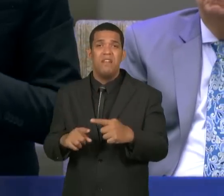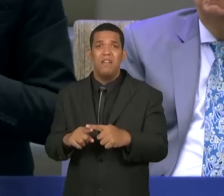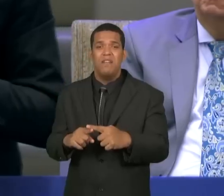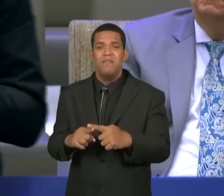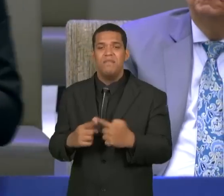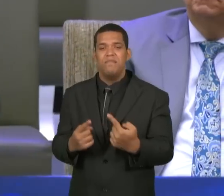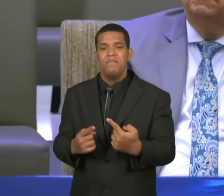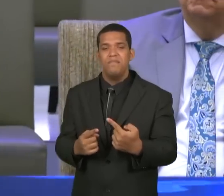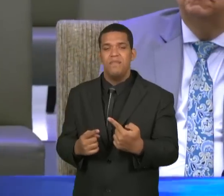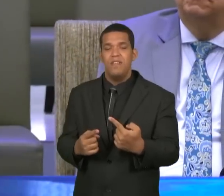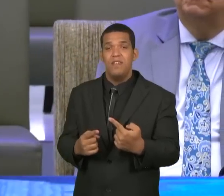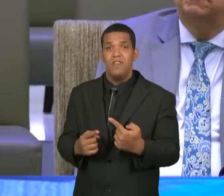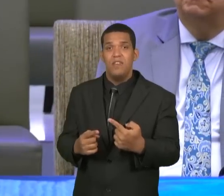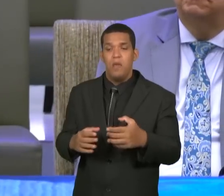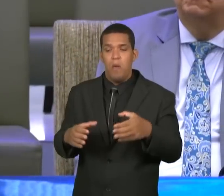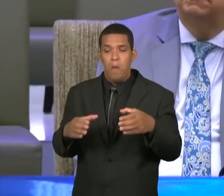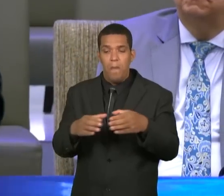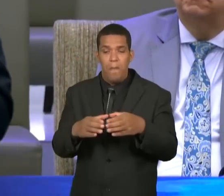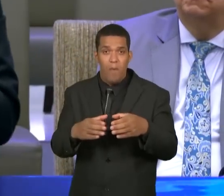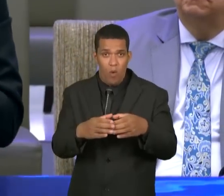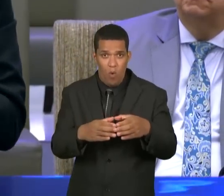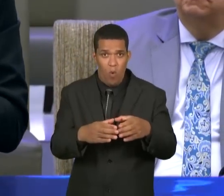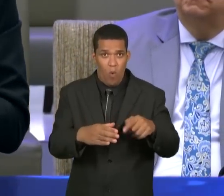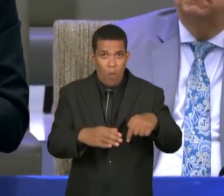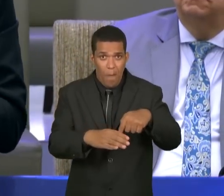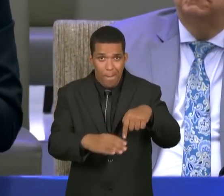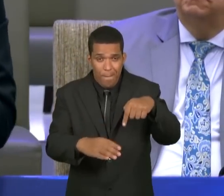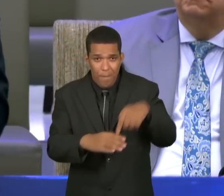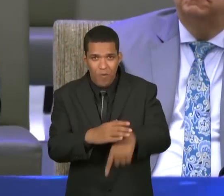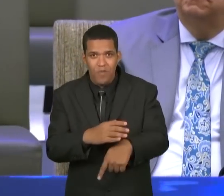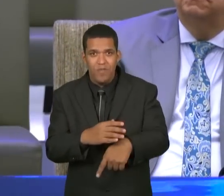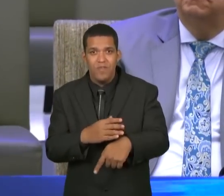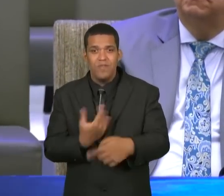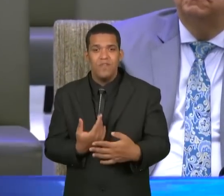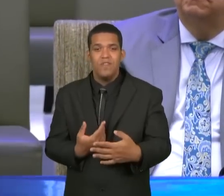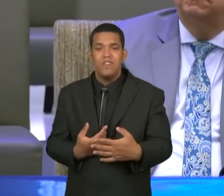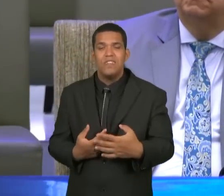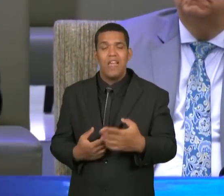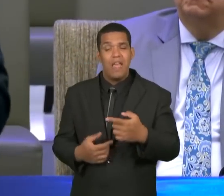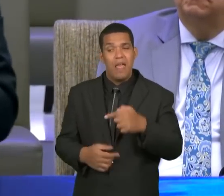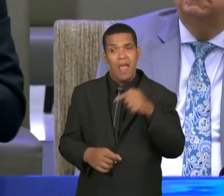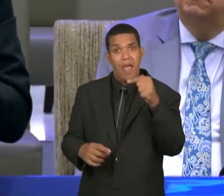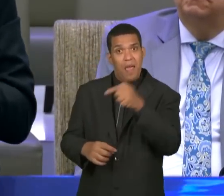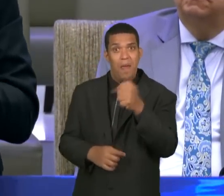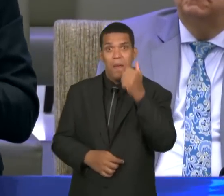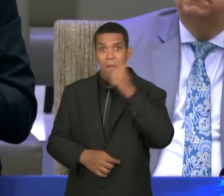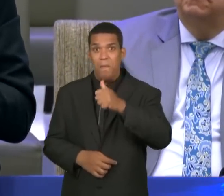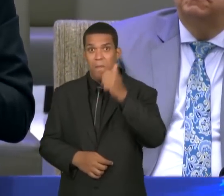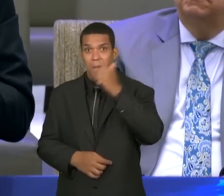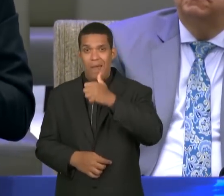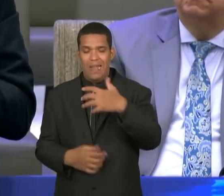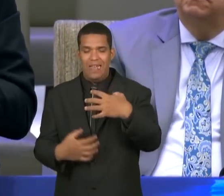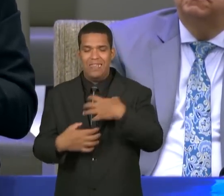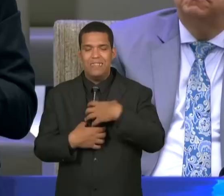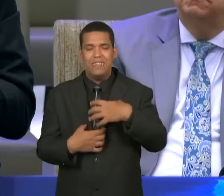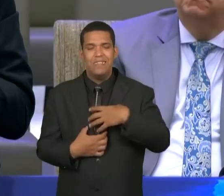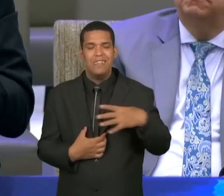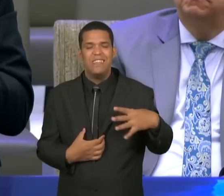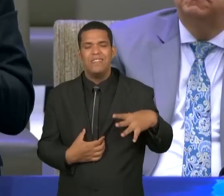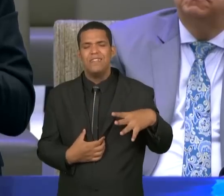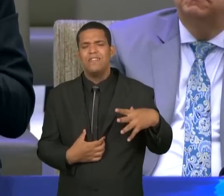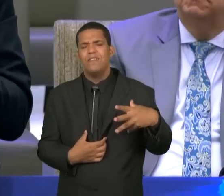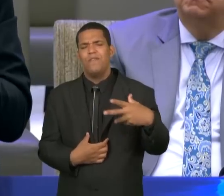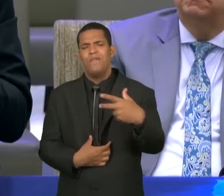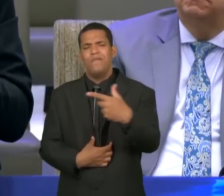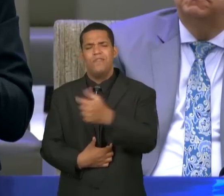no poço de Jacó Ela bebeu da fonte do amor de Deus de